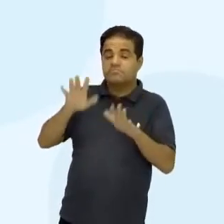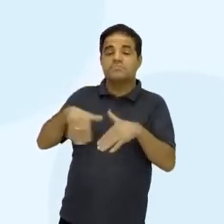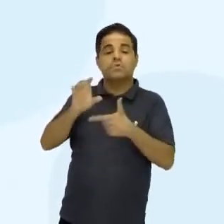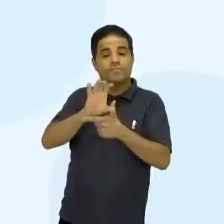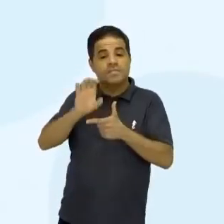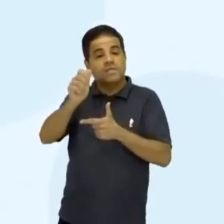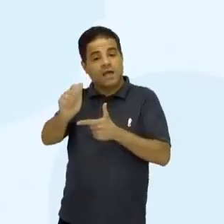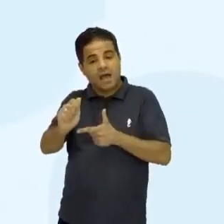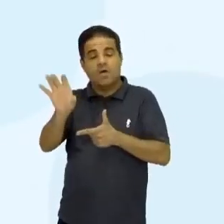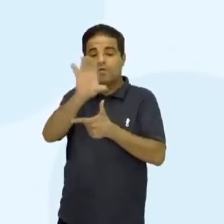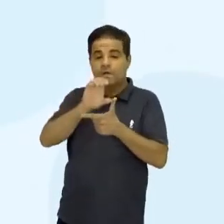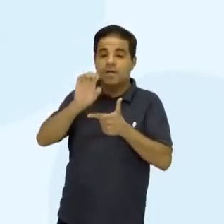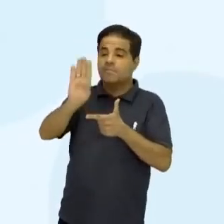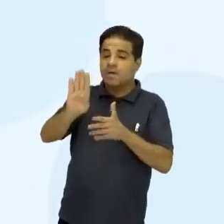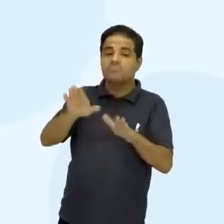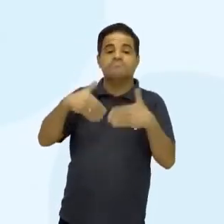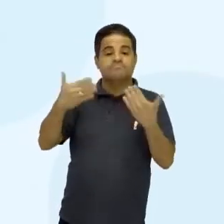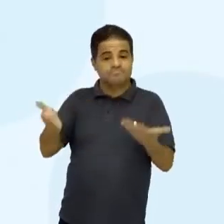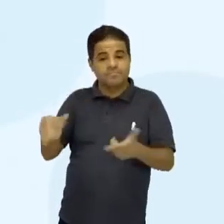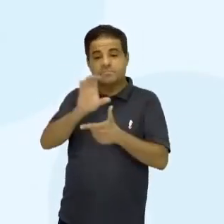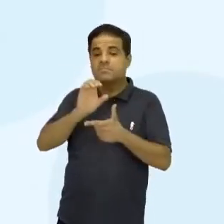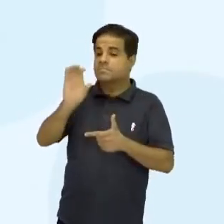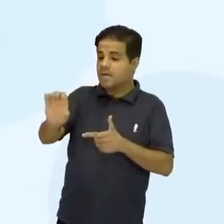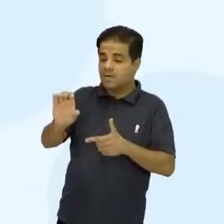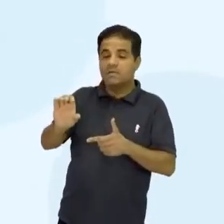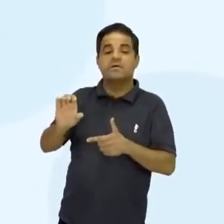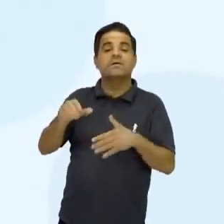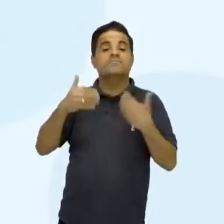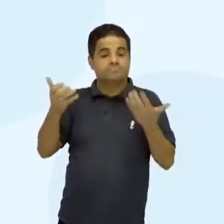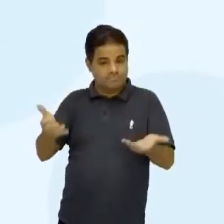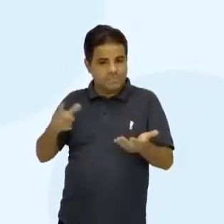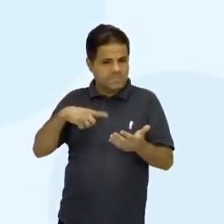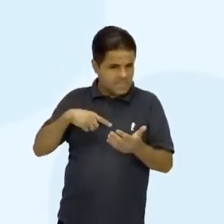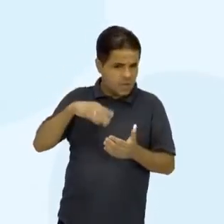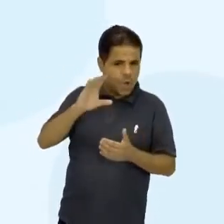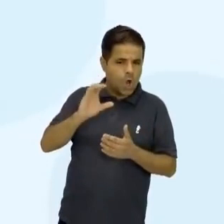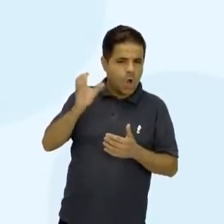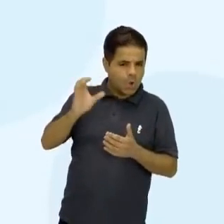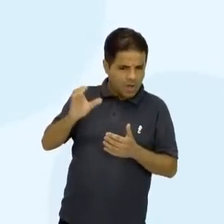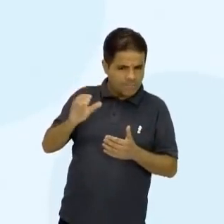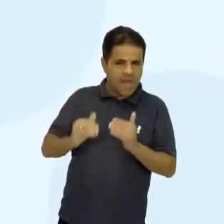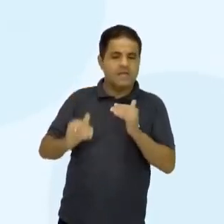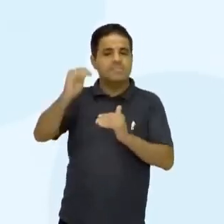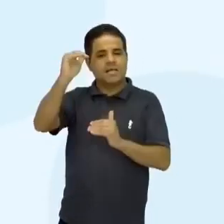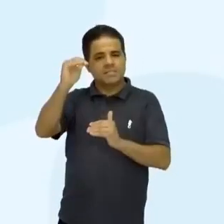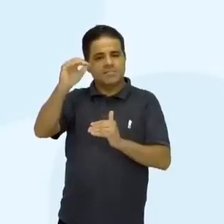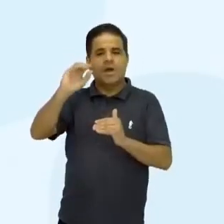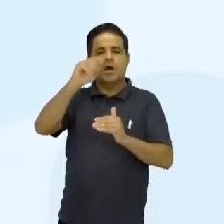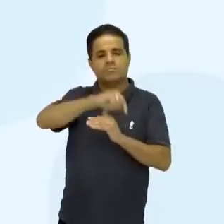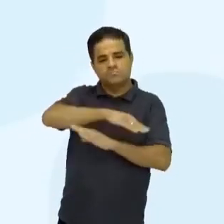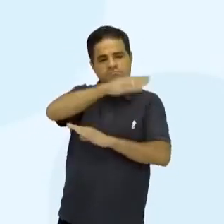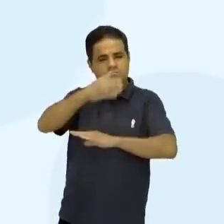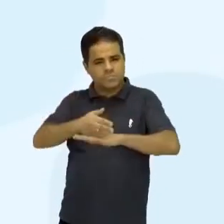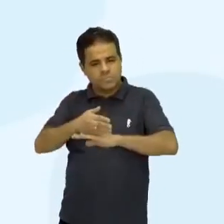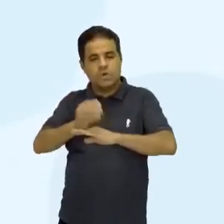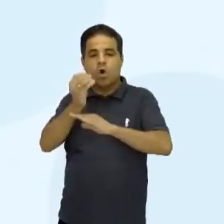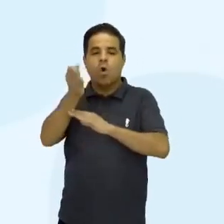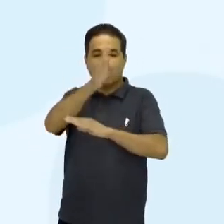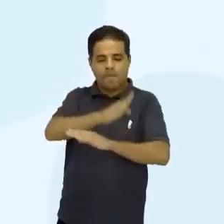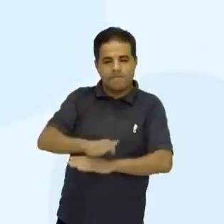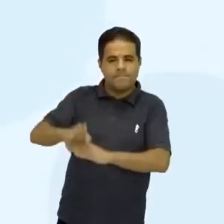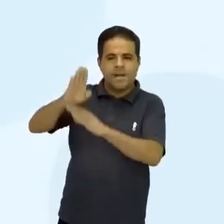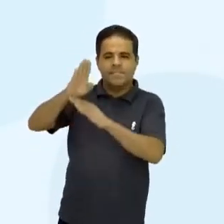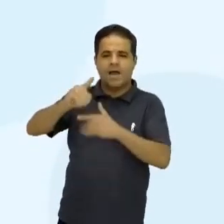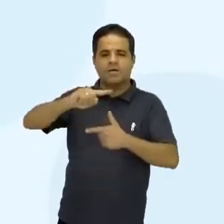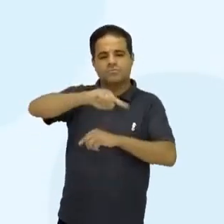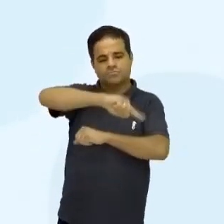coeficiente A, quem é o coeficiente B, quem é o coeficiente C. Se a concavidade é voltada para cima ou para baixo, você pode olhar pelo desenho ou